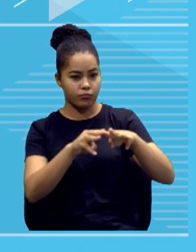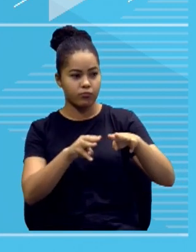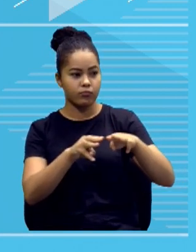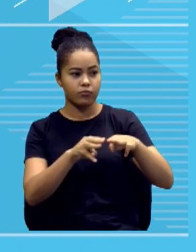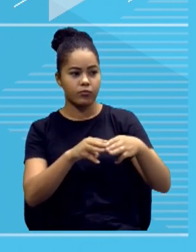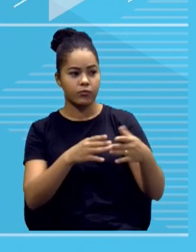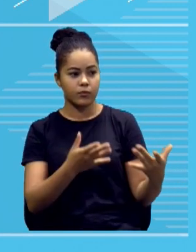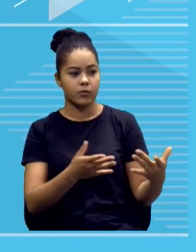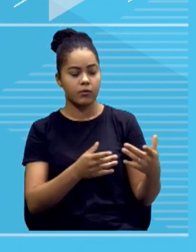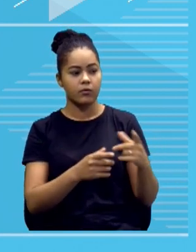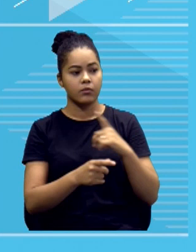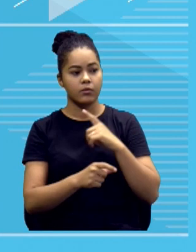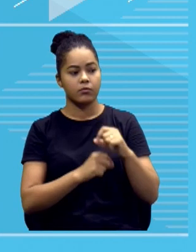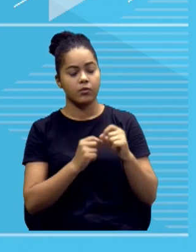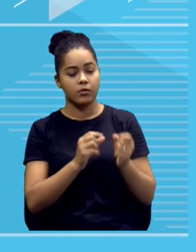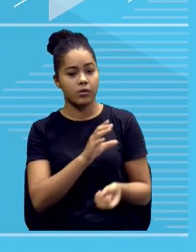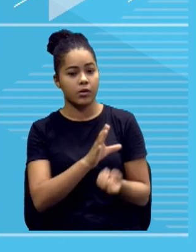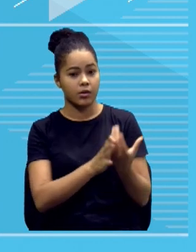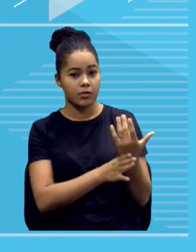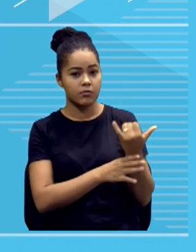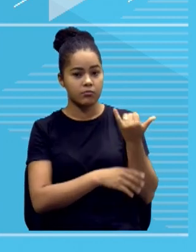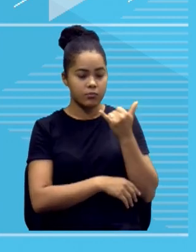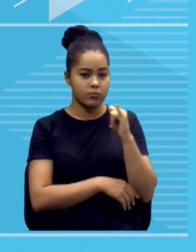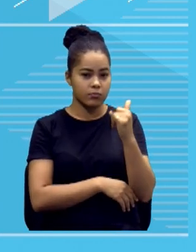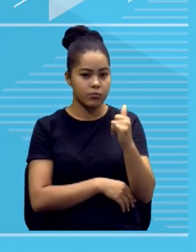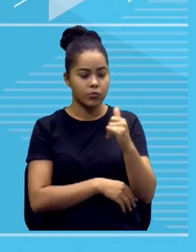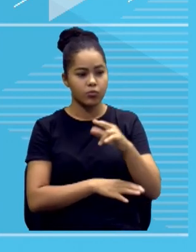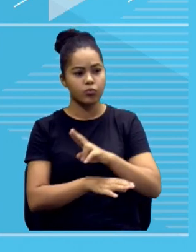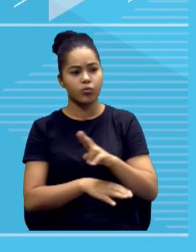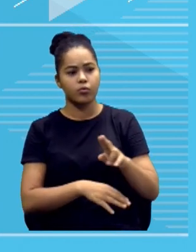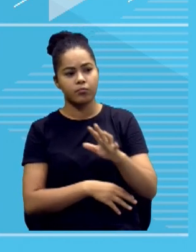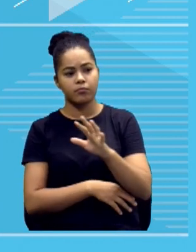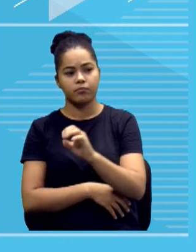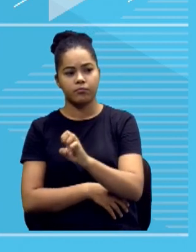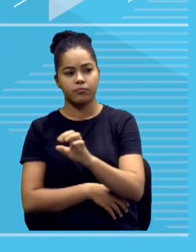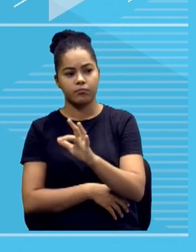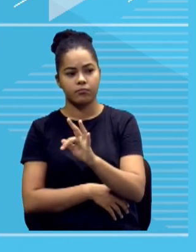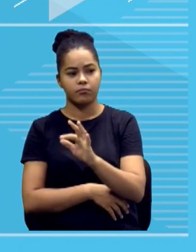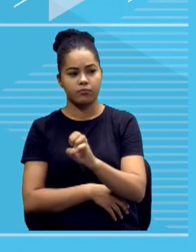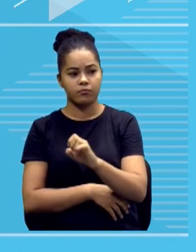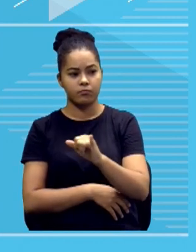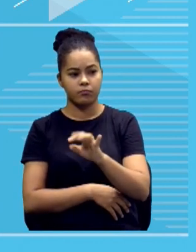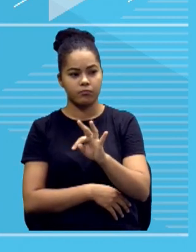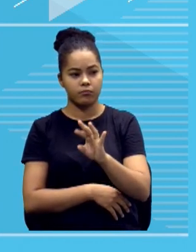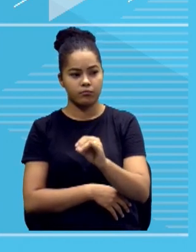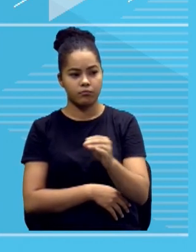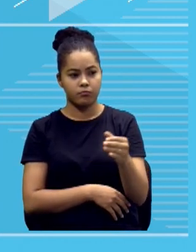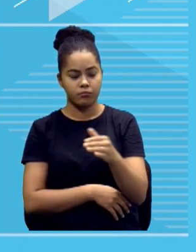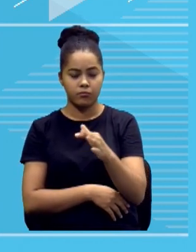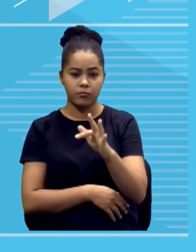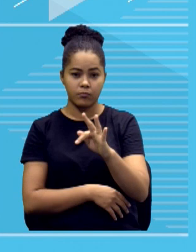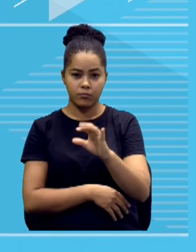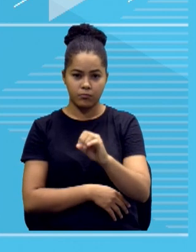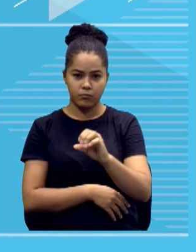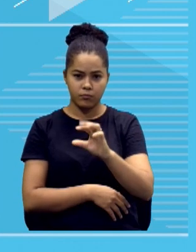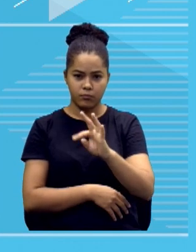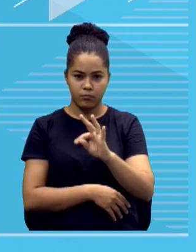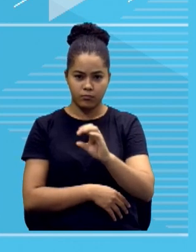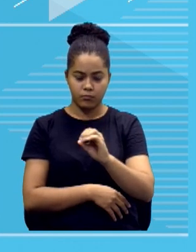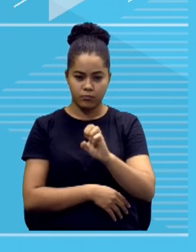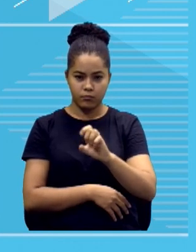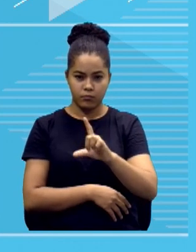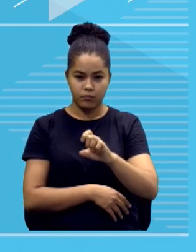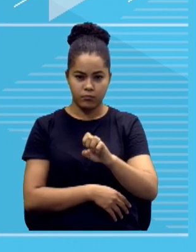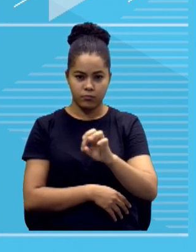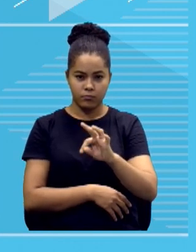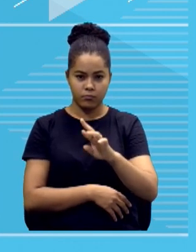meio de um efeito chamado efeito fotoelétrico. Falei que ele faz um efeito na placa? Pois é, esse